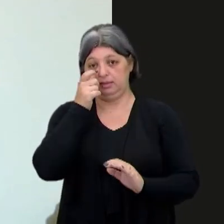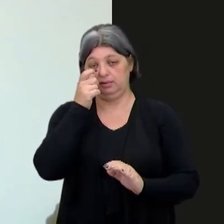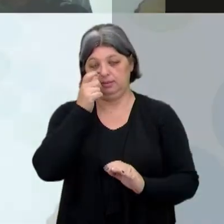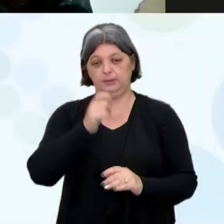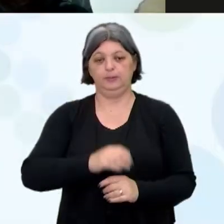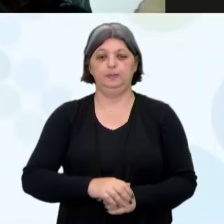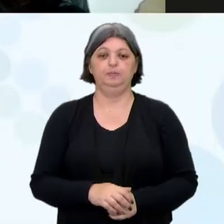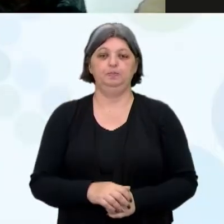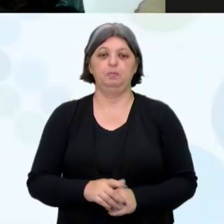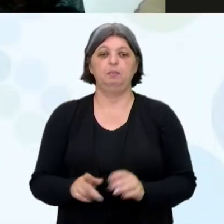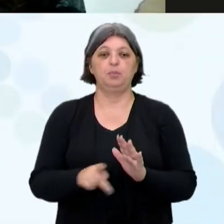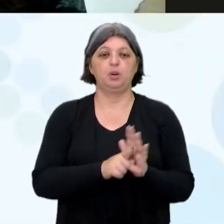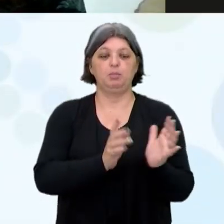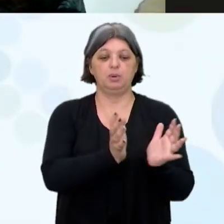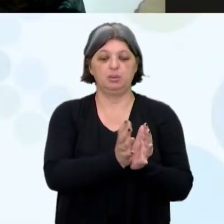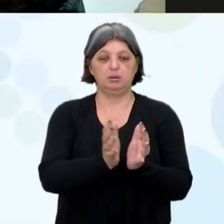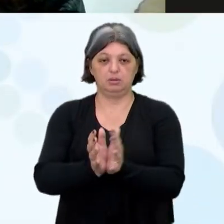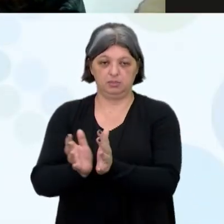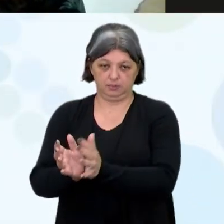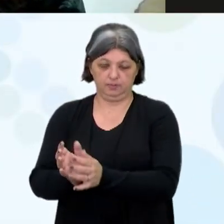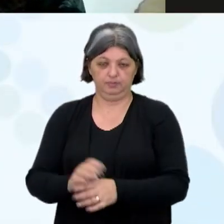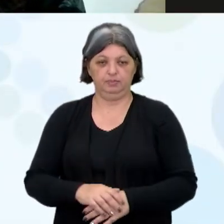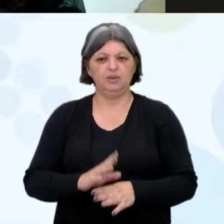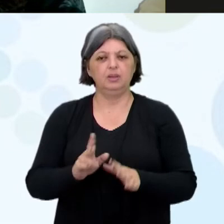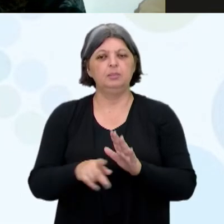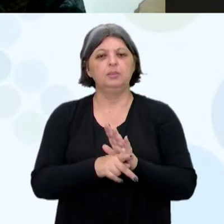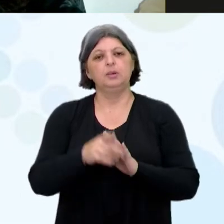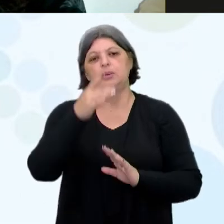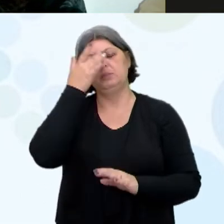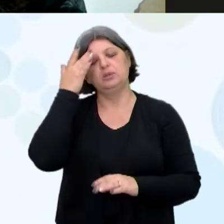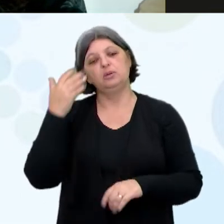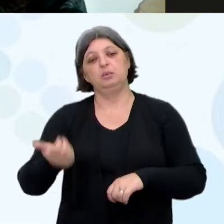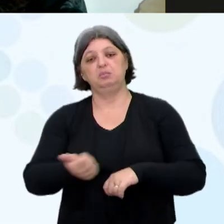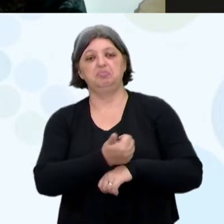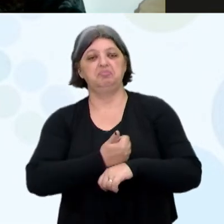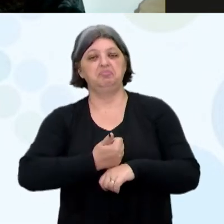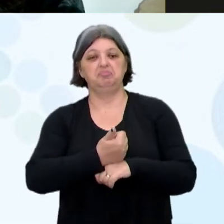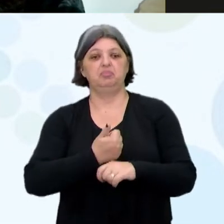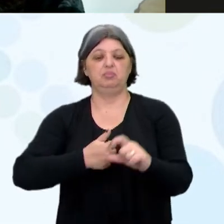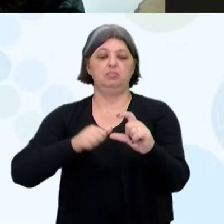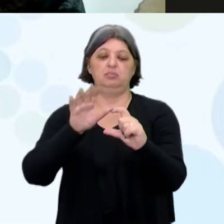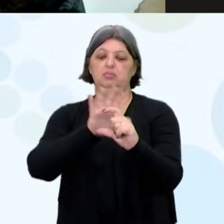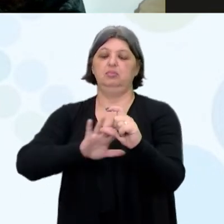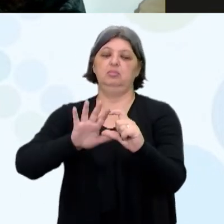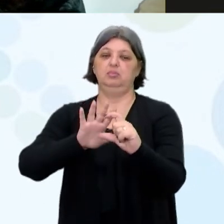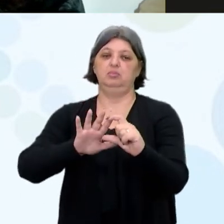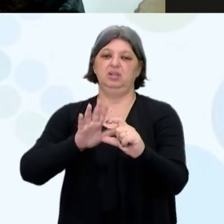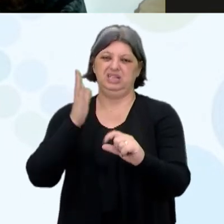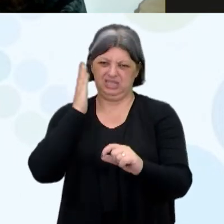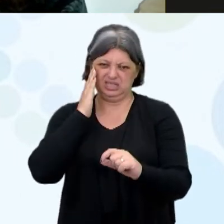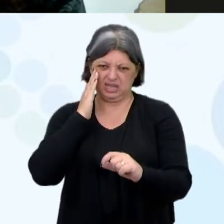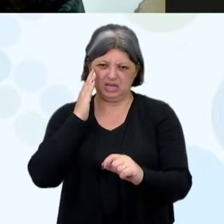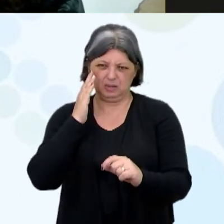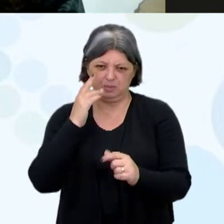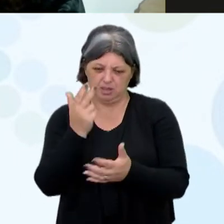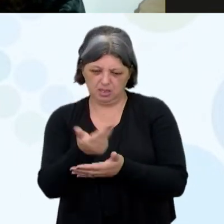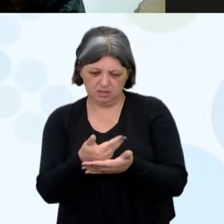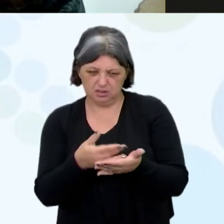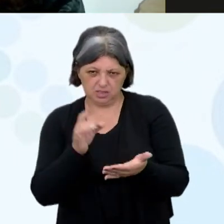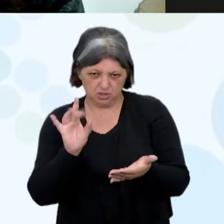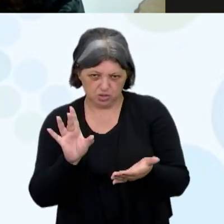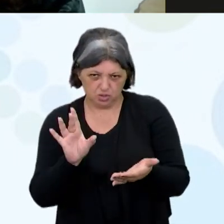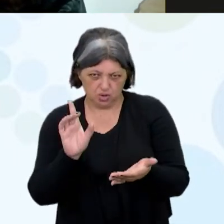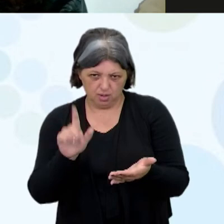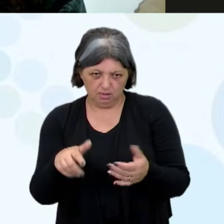aí, eu falando sobre essa questão do chargista, o que é ser chargista? Basta saber desenhar? O